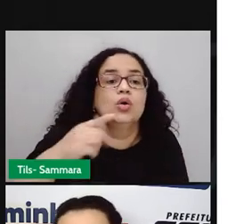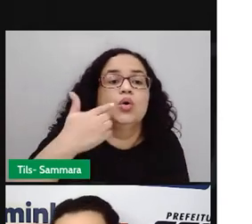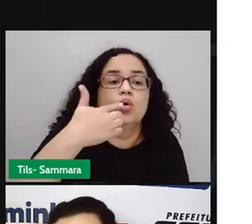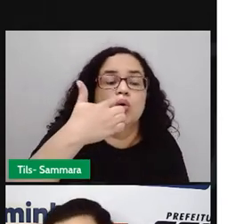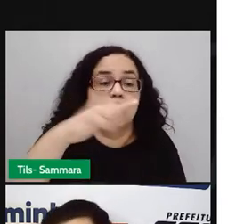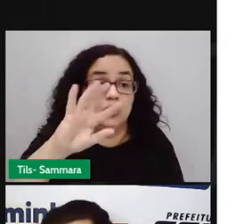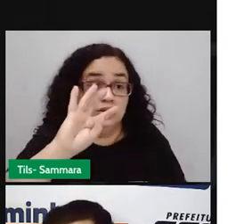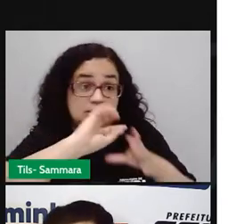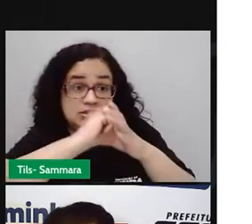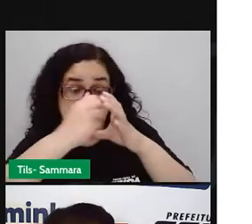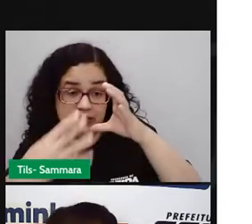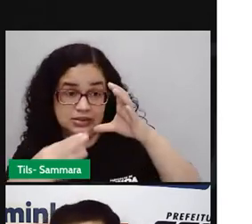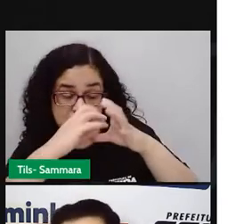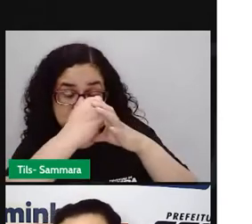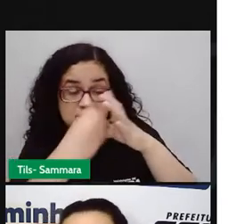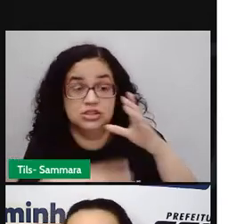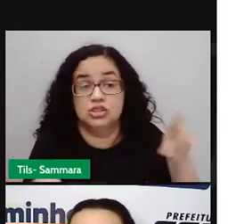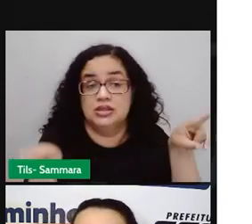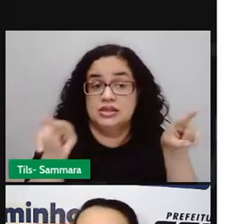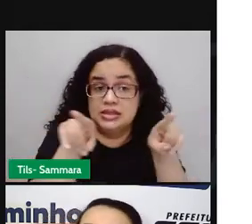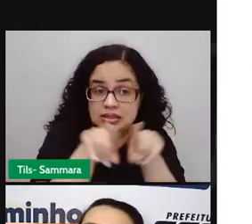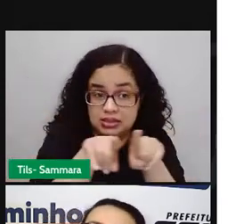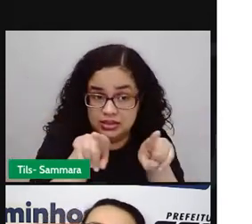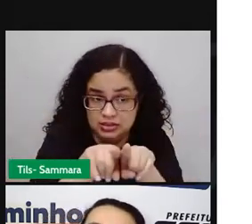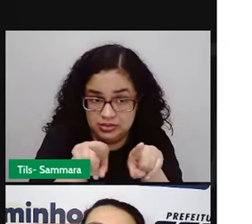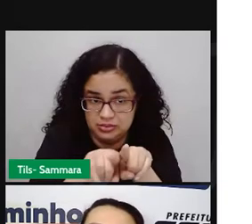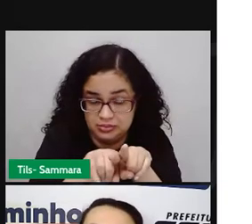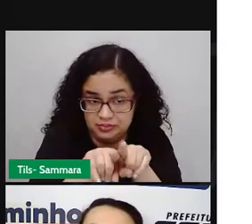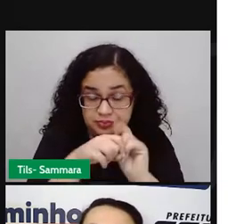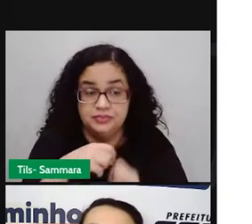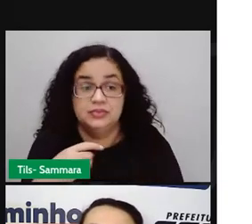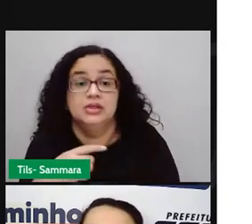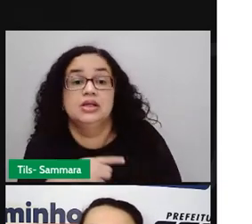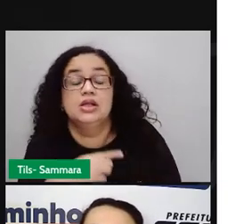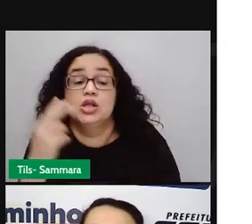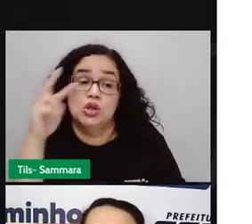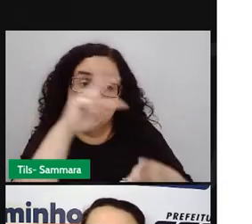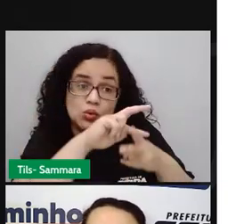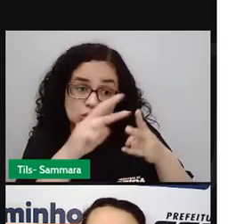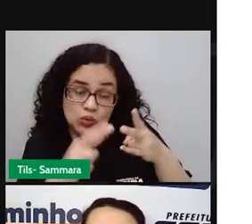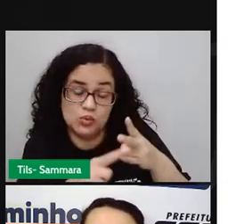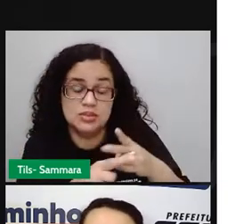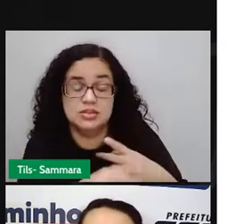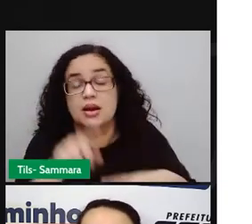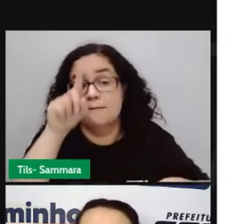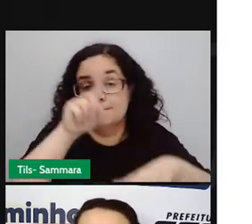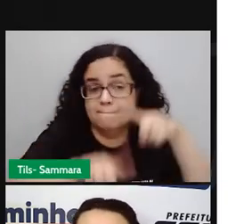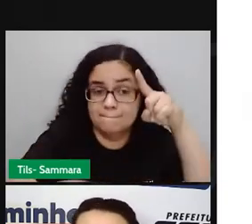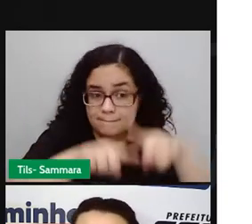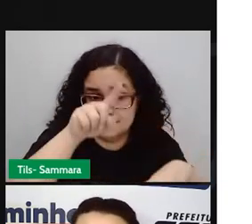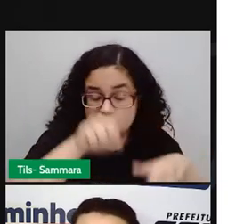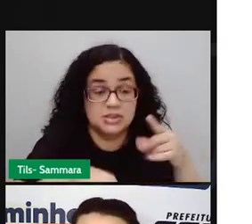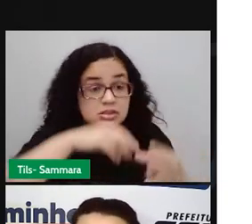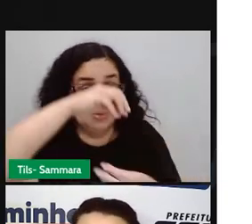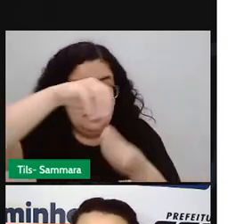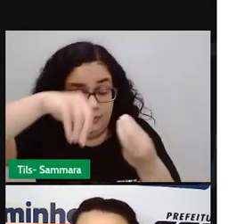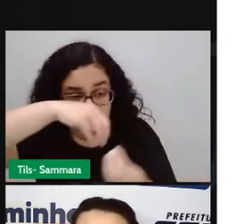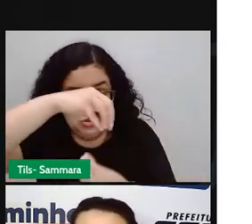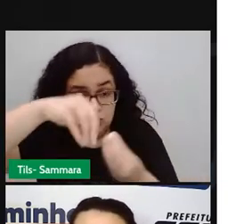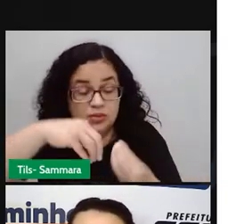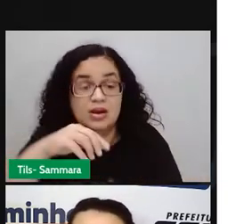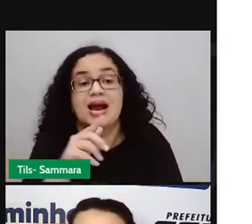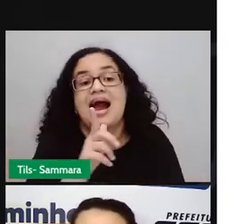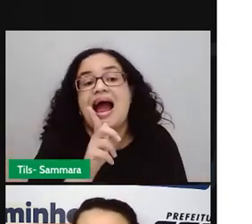outras características também, né, que não permitiram aí que esses dois materiais se misturassem, né?